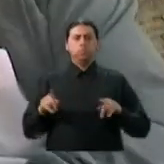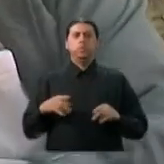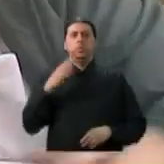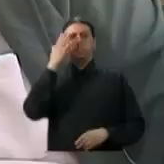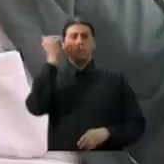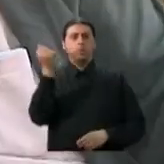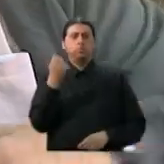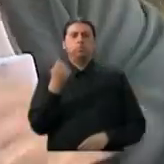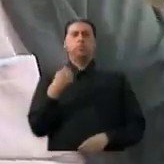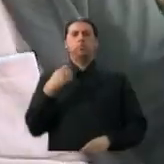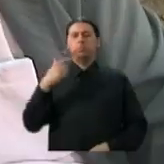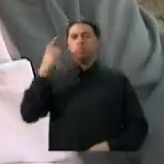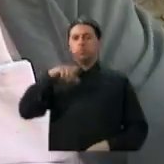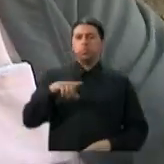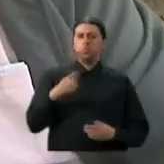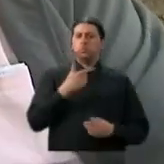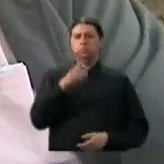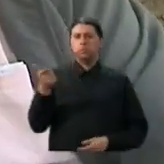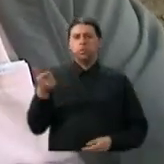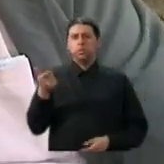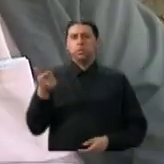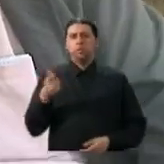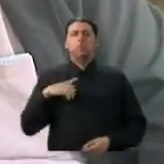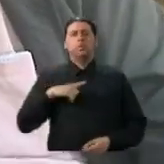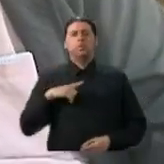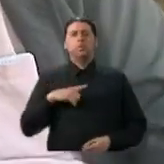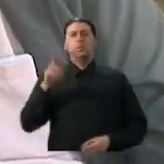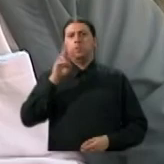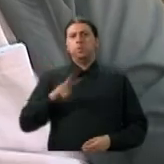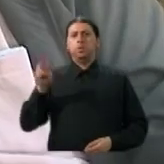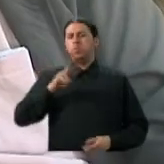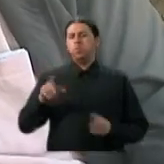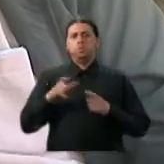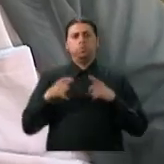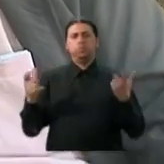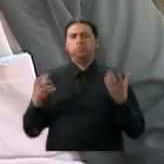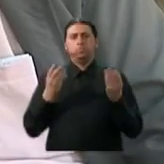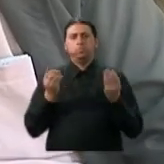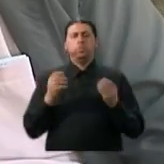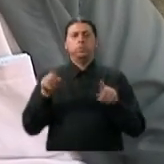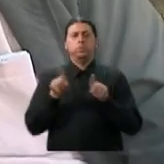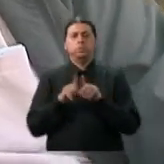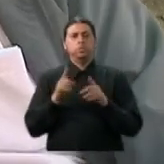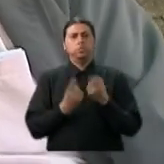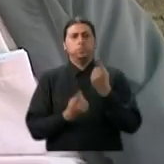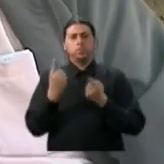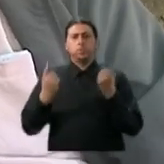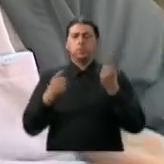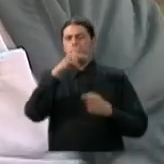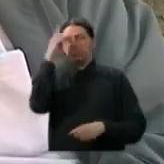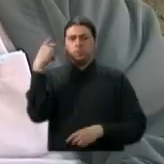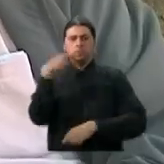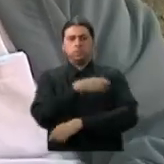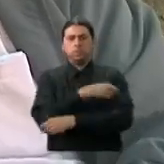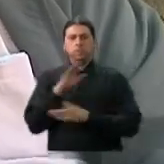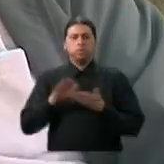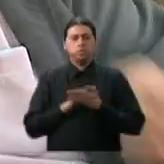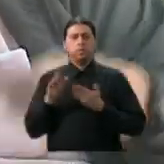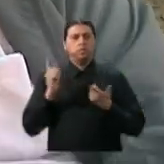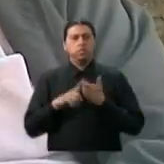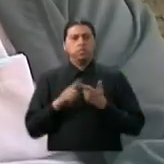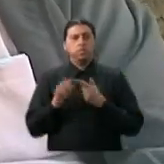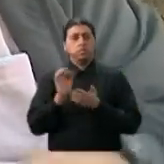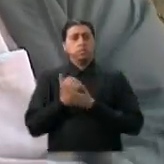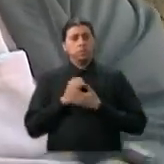que não tem paralelo no passado. Então, é um absurdo as pessoas dizerem que não se vacinam. Uma, porque não se protege. E